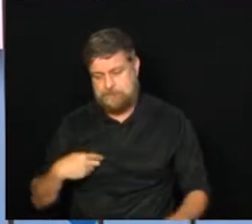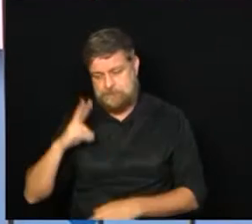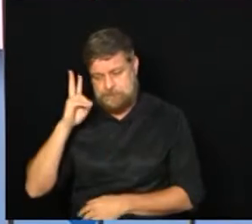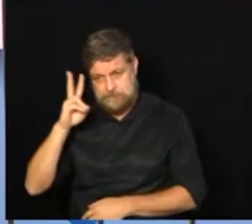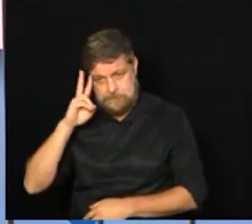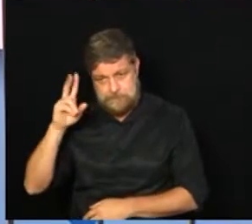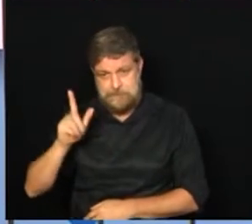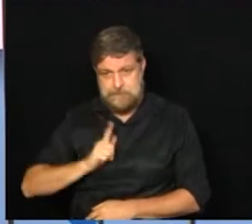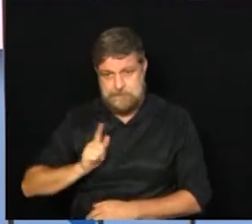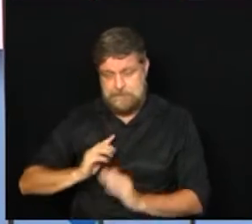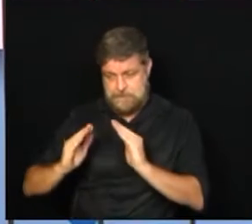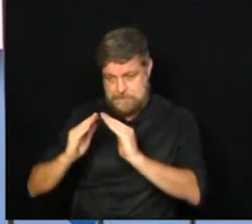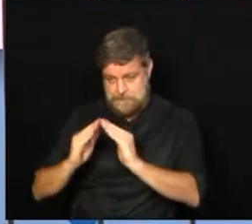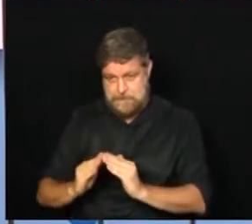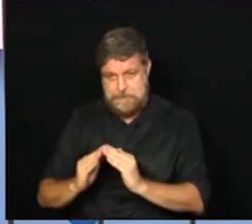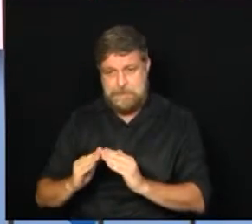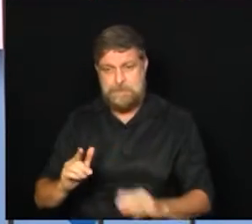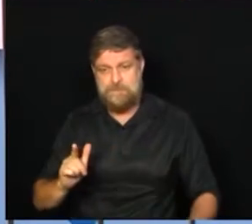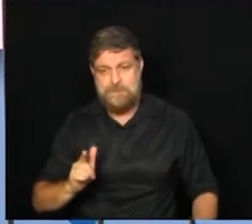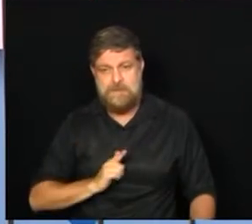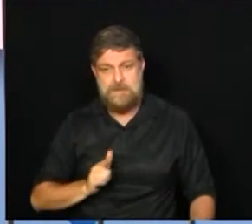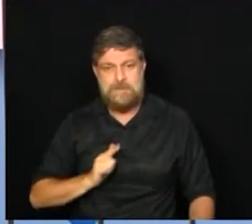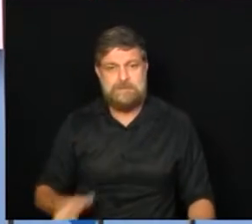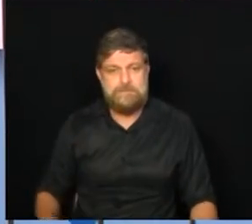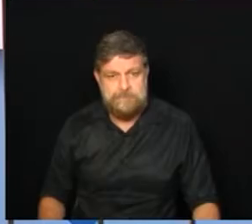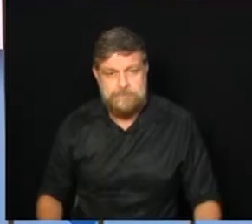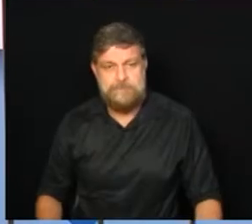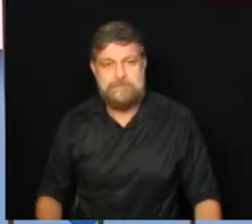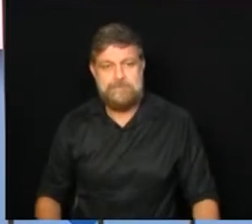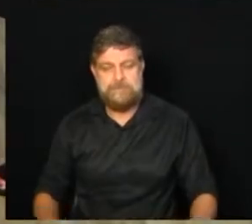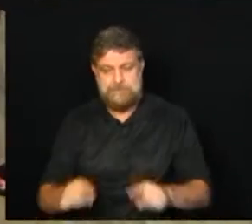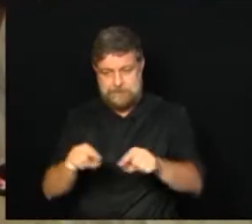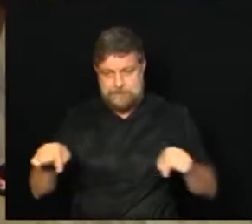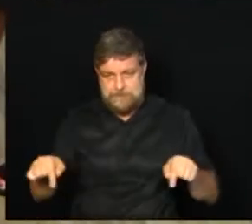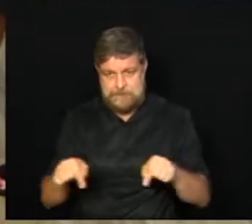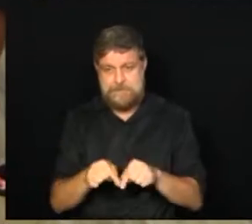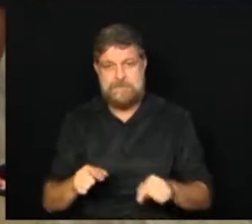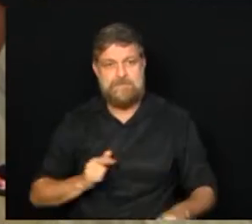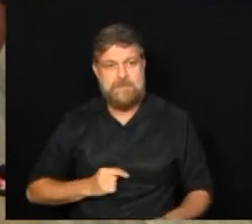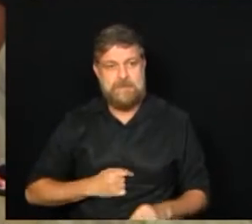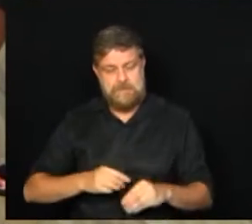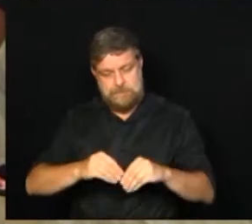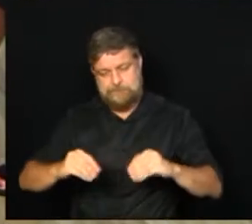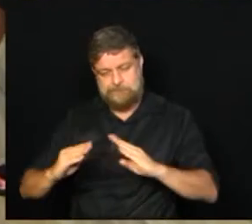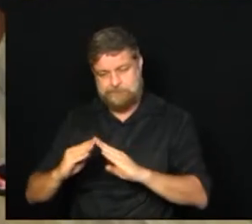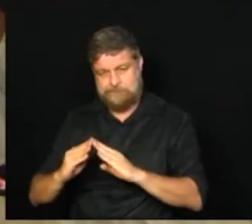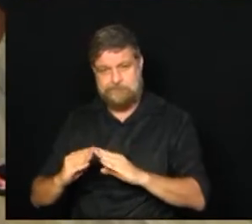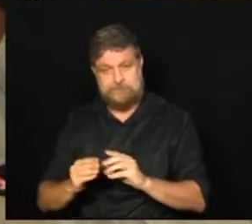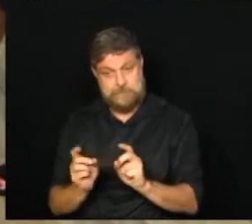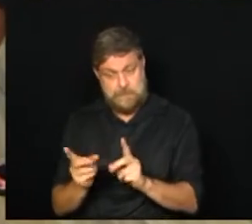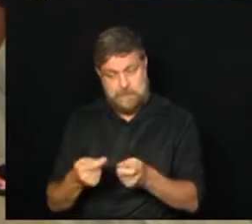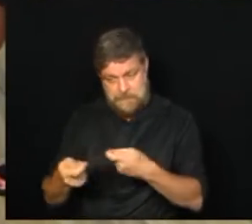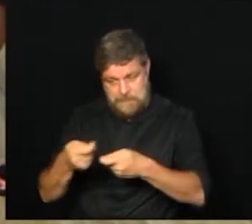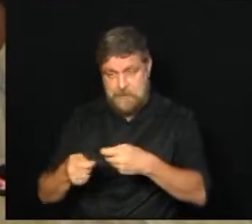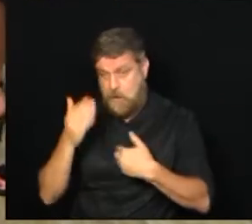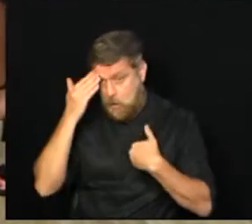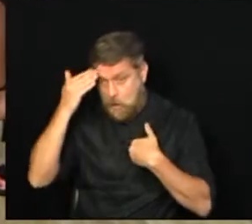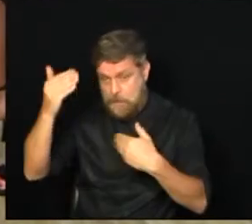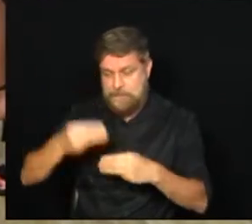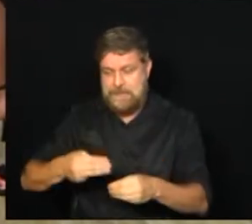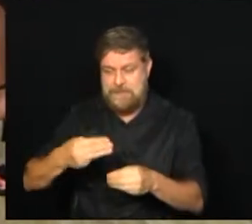são para os imóveis comerciais, residenciais e terrenos. Certíssimo, Mirna Abreu. Muito obrigado pelas notícias da Metrópole